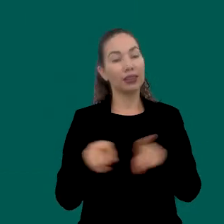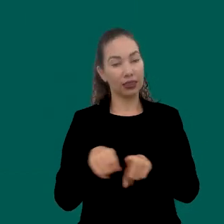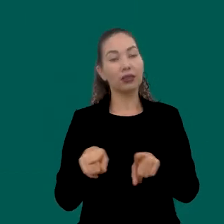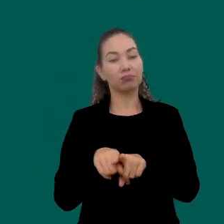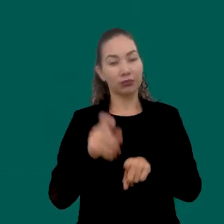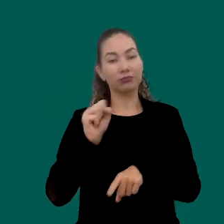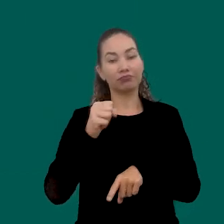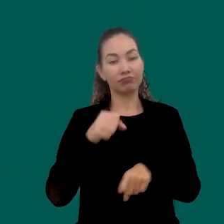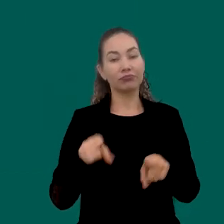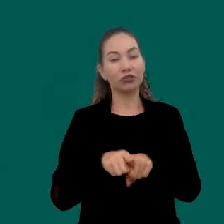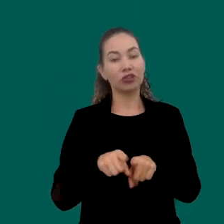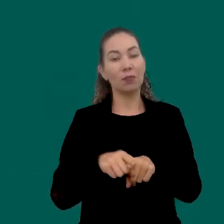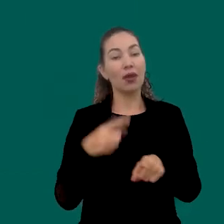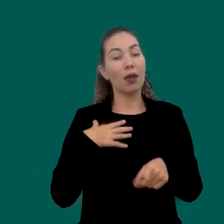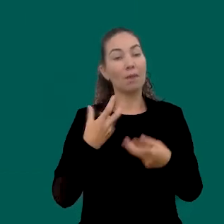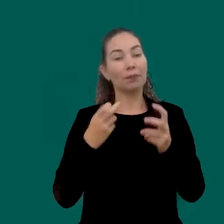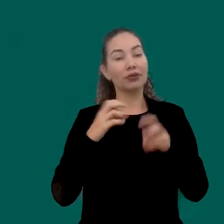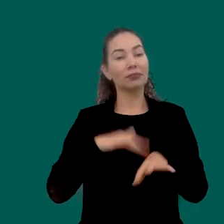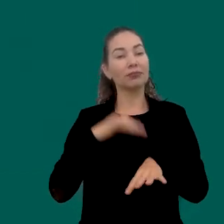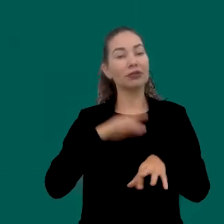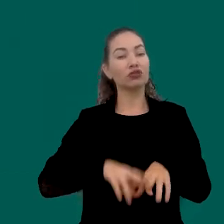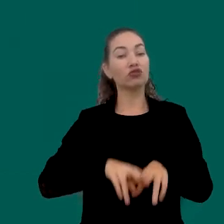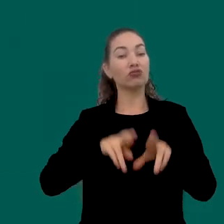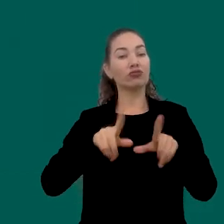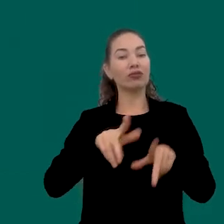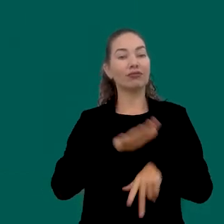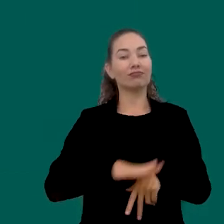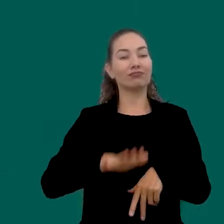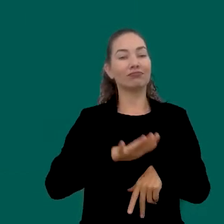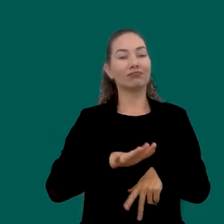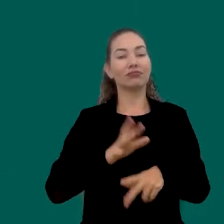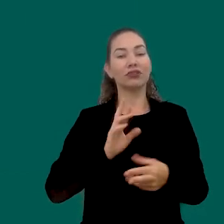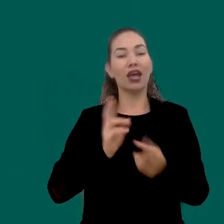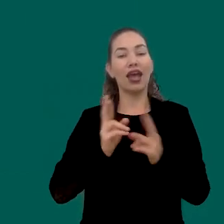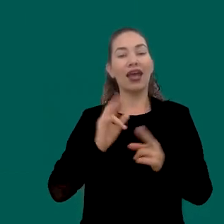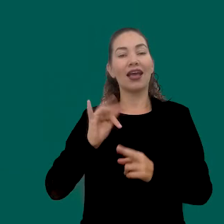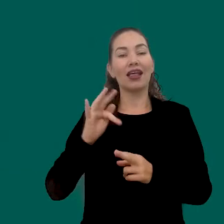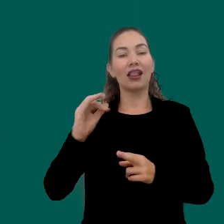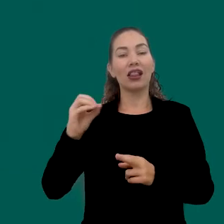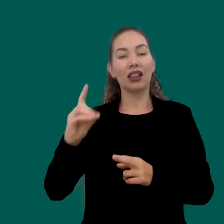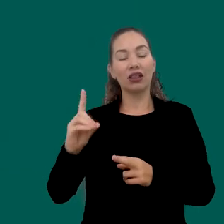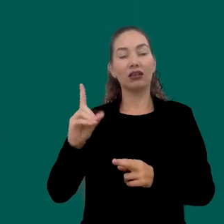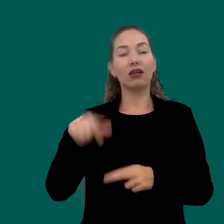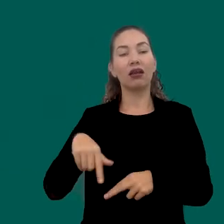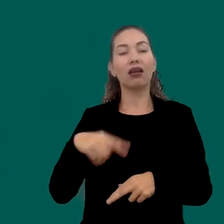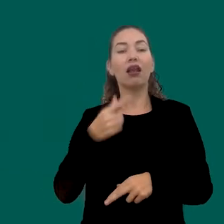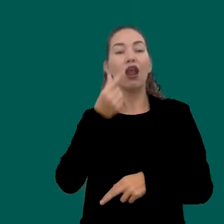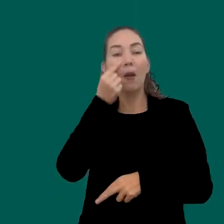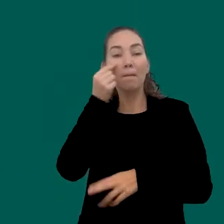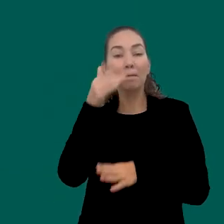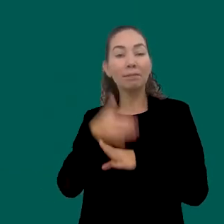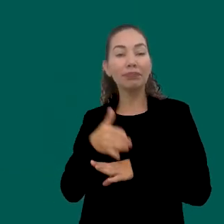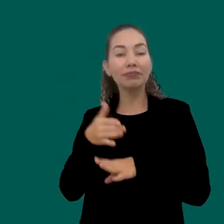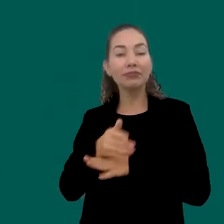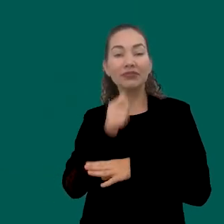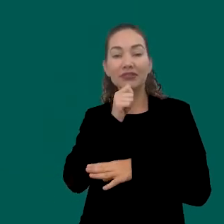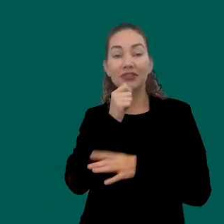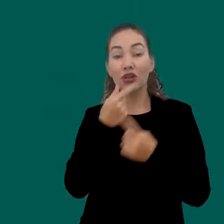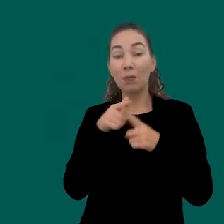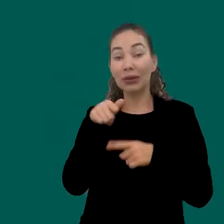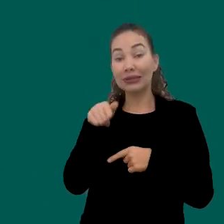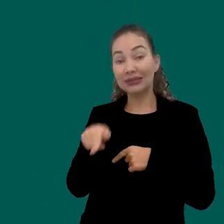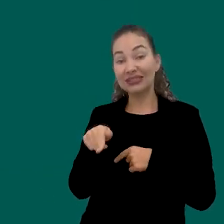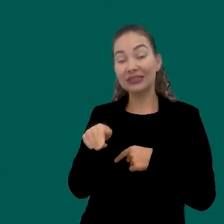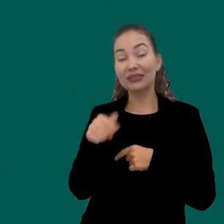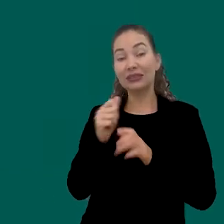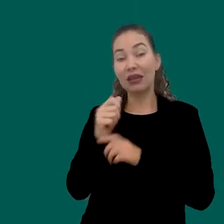questão da diferenciação. Hoje vamos pegar a questão com relação ao iFood, vamos falar que ele é muito presente ainda. Só que o iFood, o